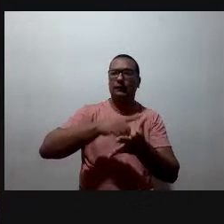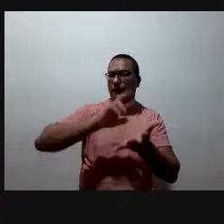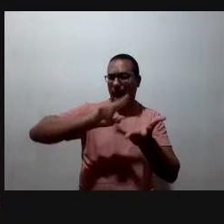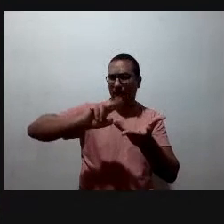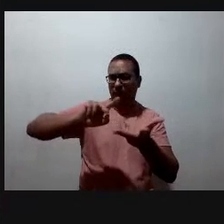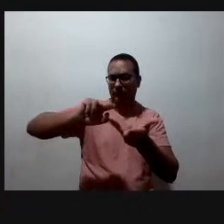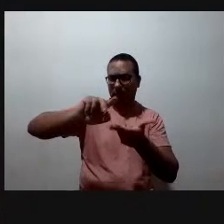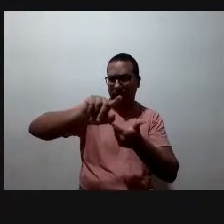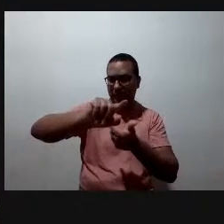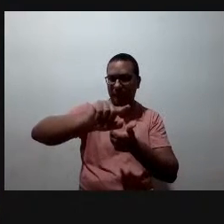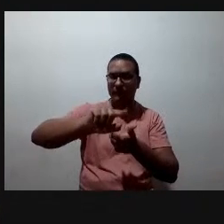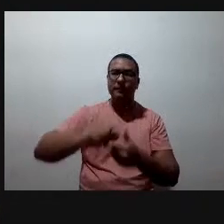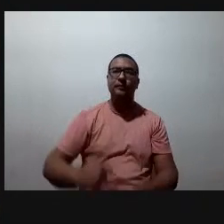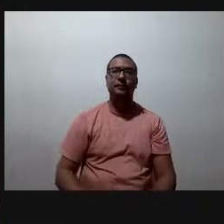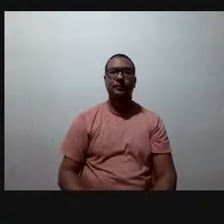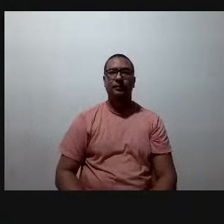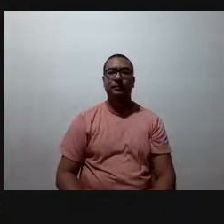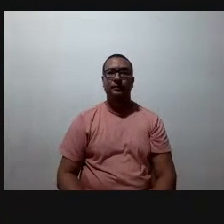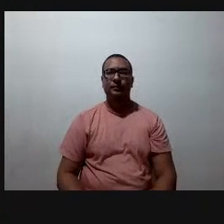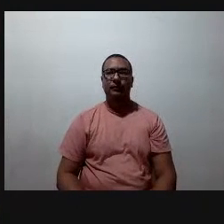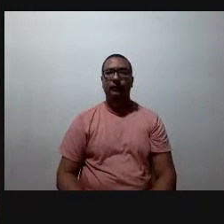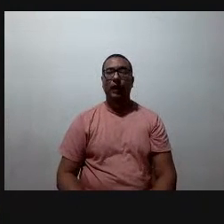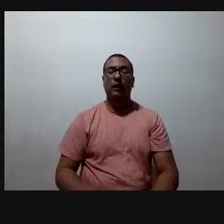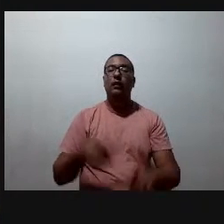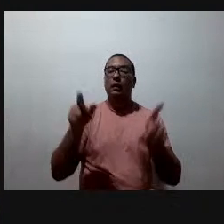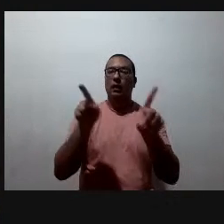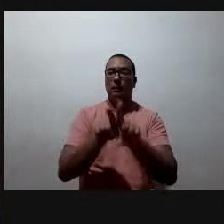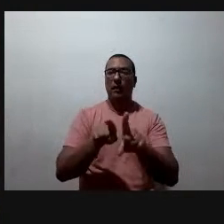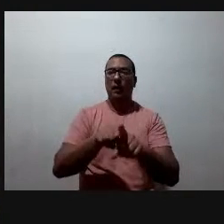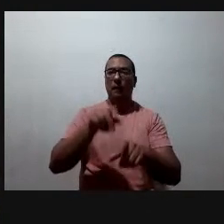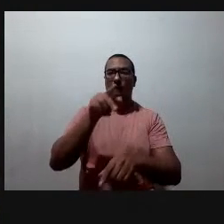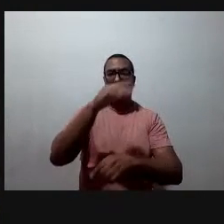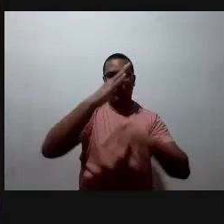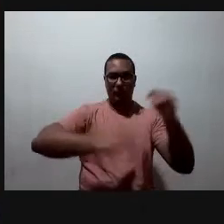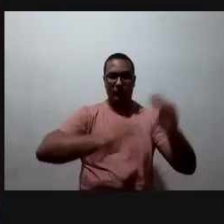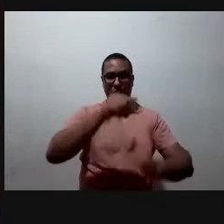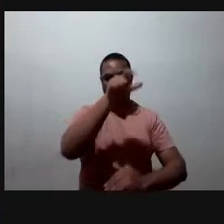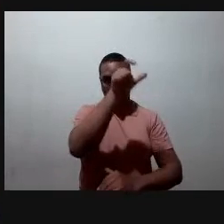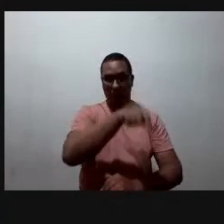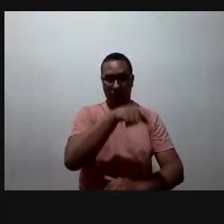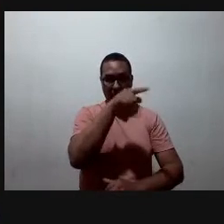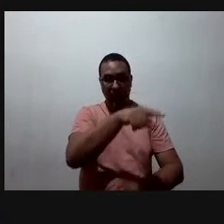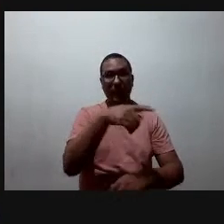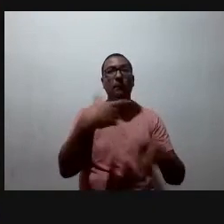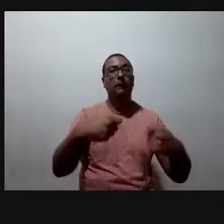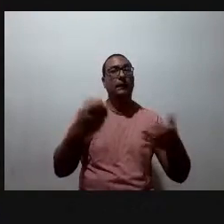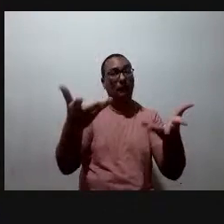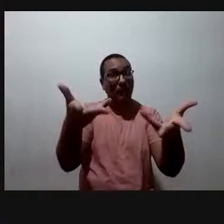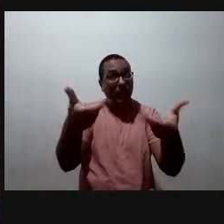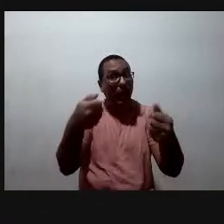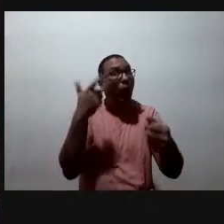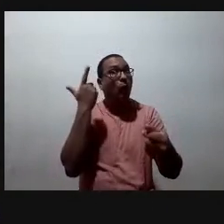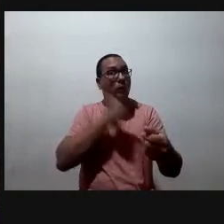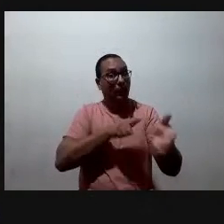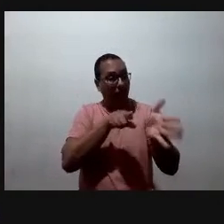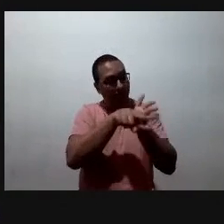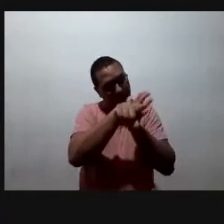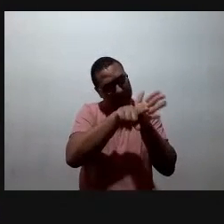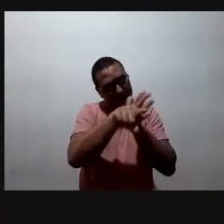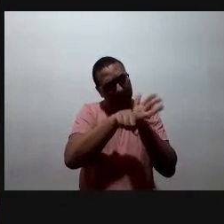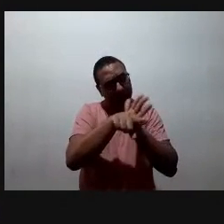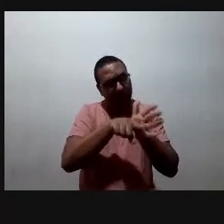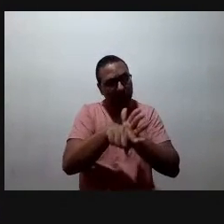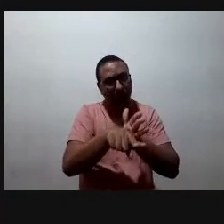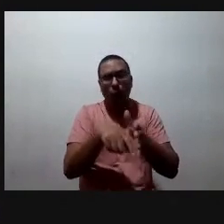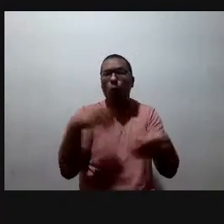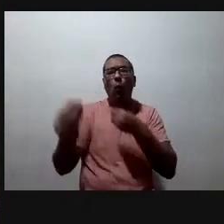coisas. Eu estou falando de um profissional que vai precisar de muita habilidade de pesquisa. E quando eu digo habilidade